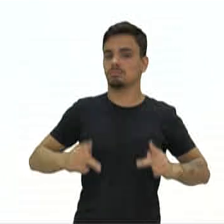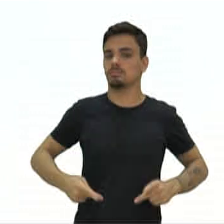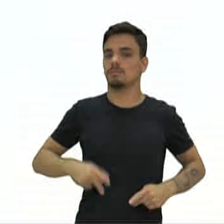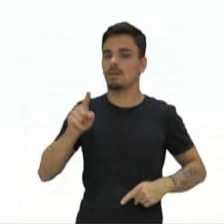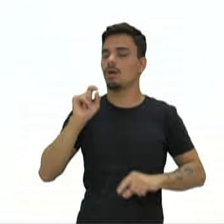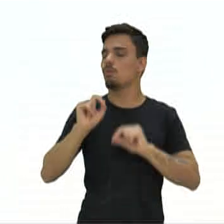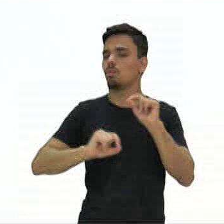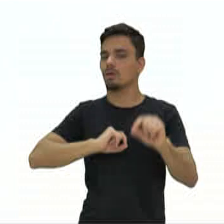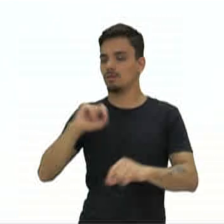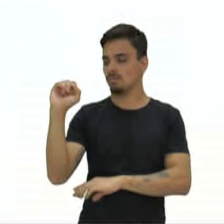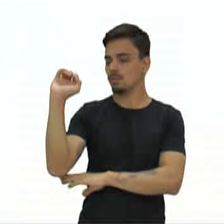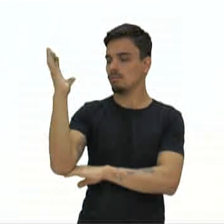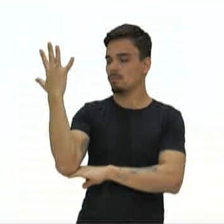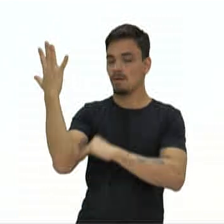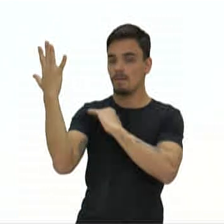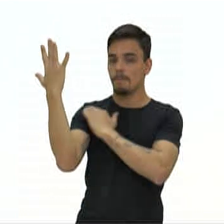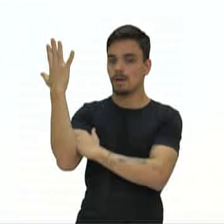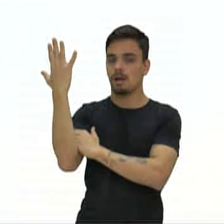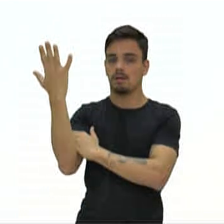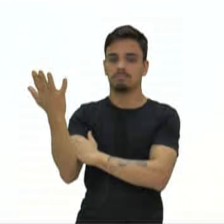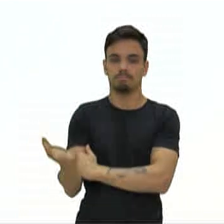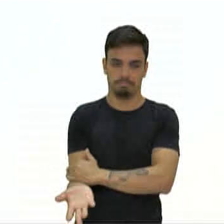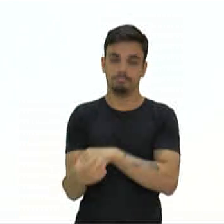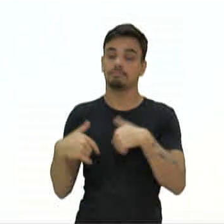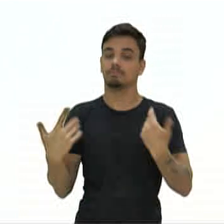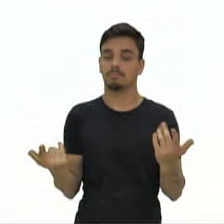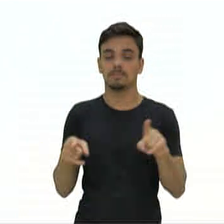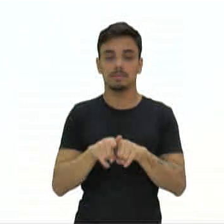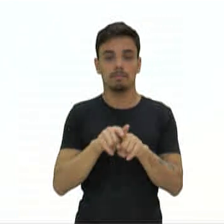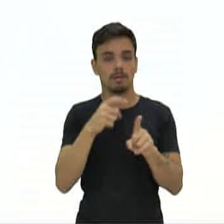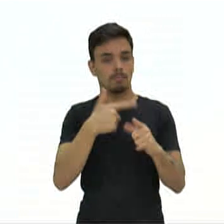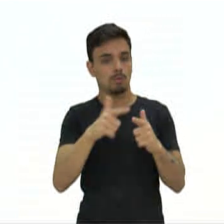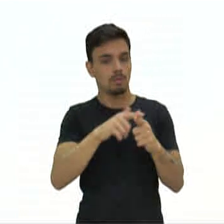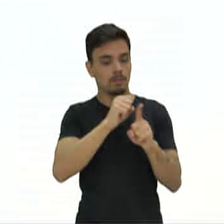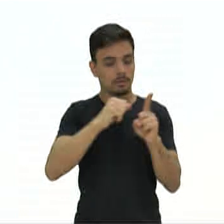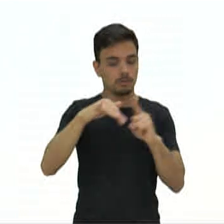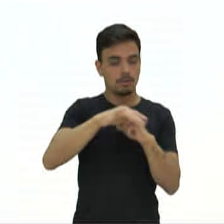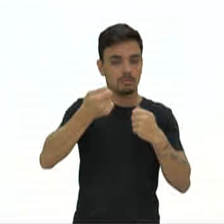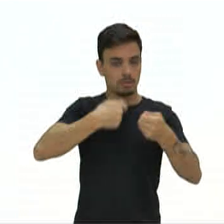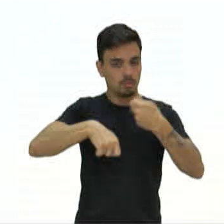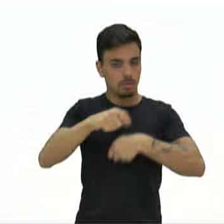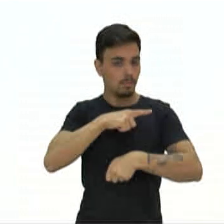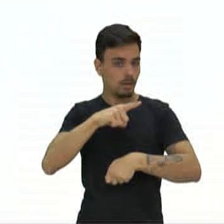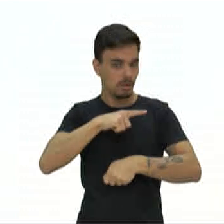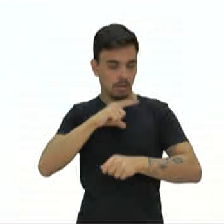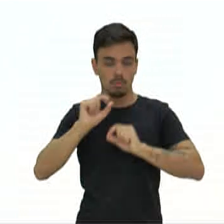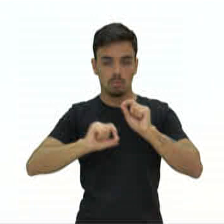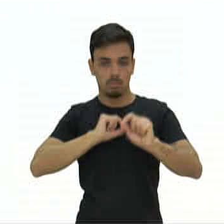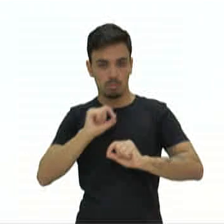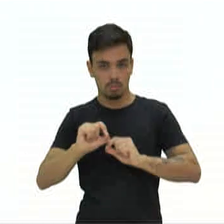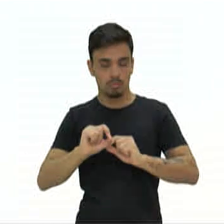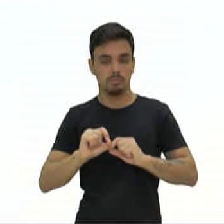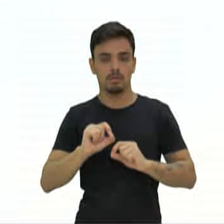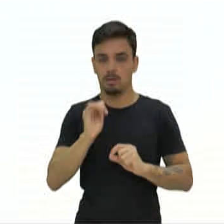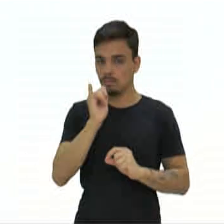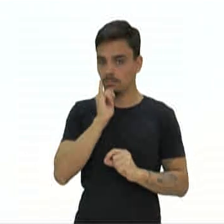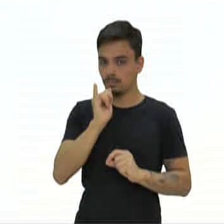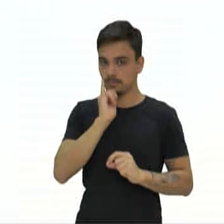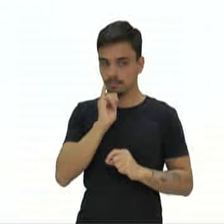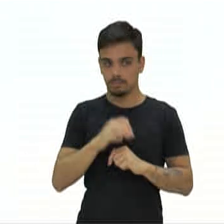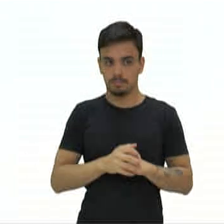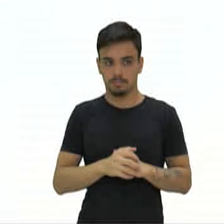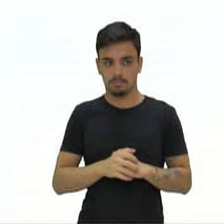Desmatamento. Ponto. E entre os problemas socioeconômicos que podem existir, exemplo,